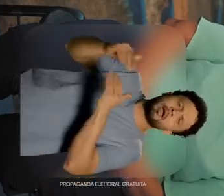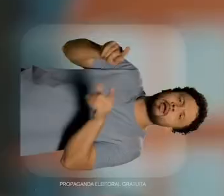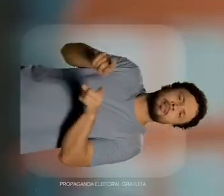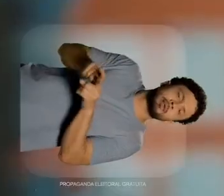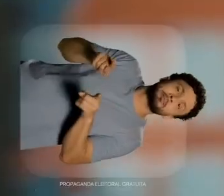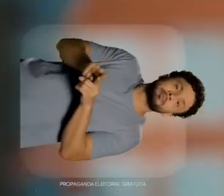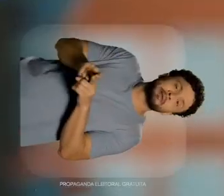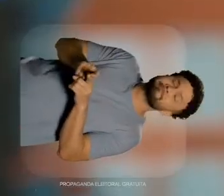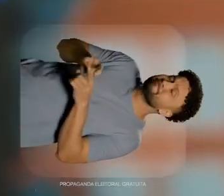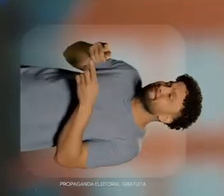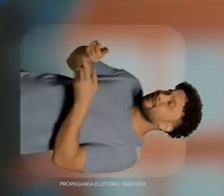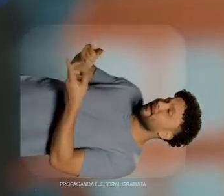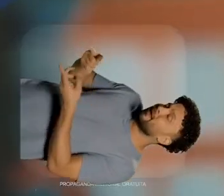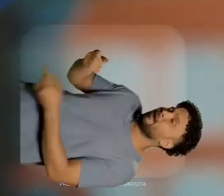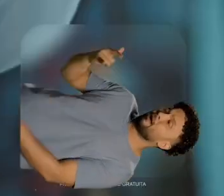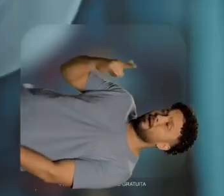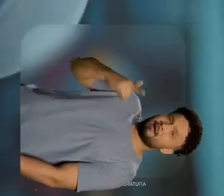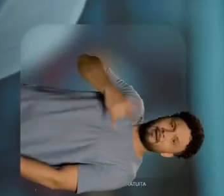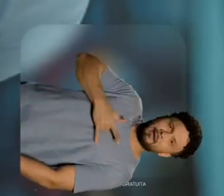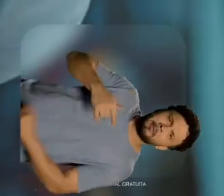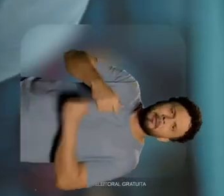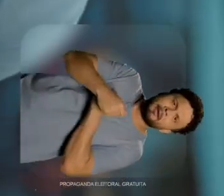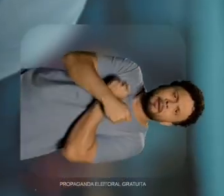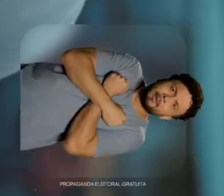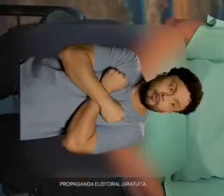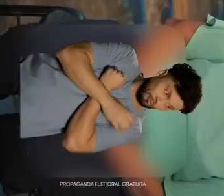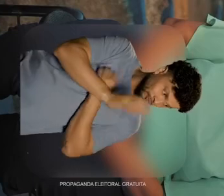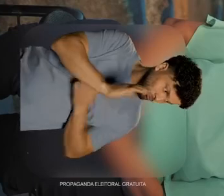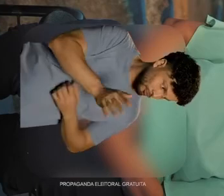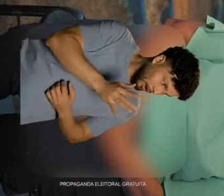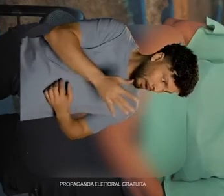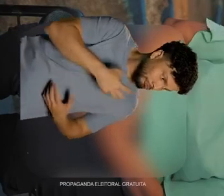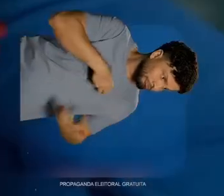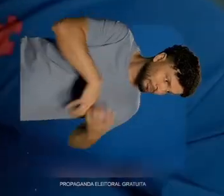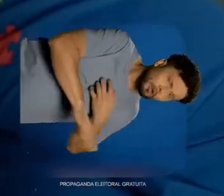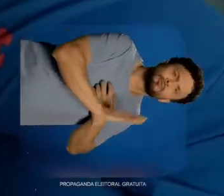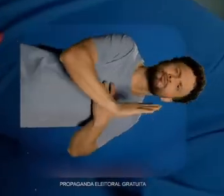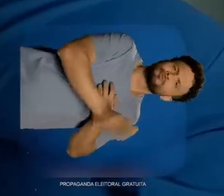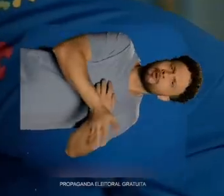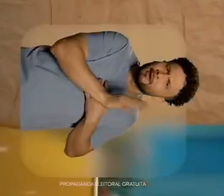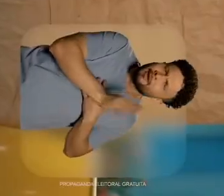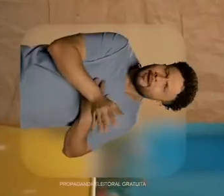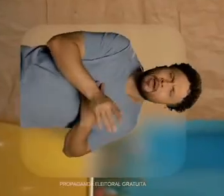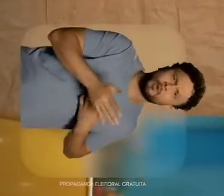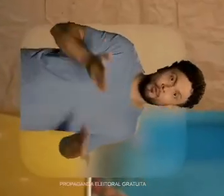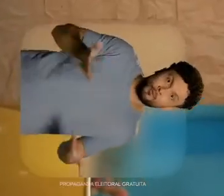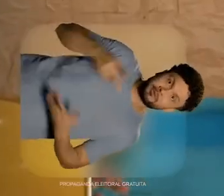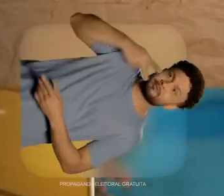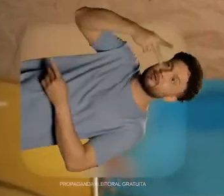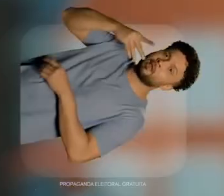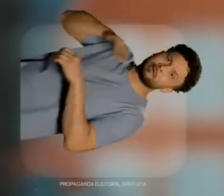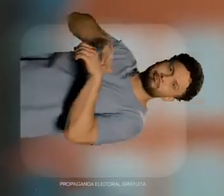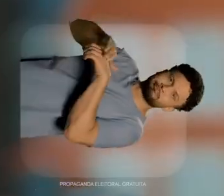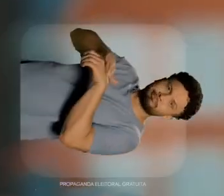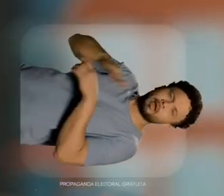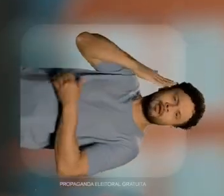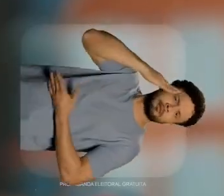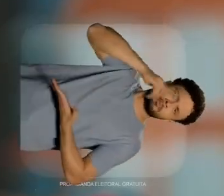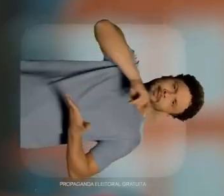ia ouvir um te amo, um abraço. Ele já devolve? Já. Hoje ele não falava, hoje ele já fala, já sabe ler,